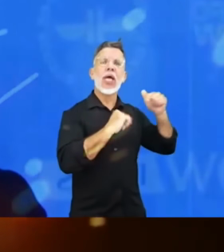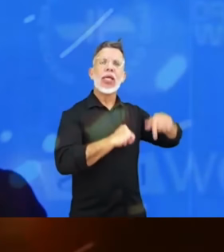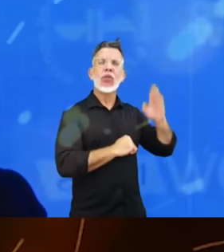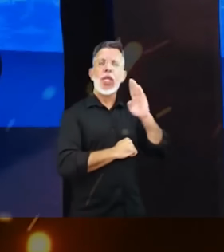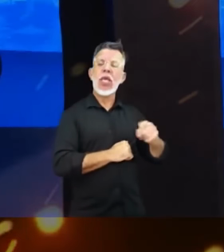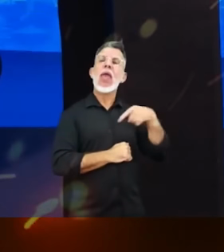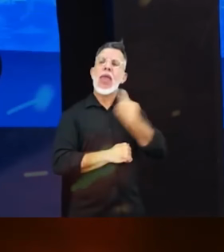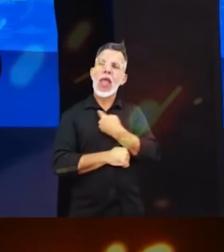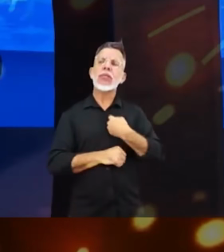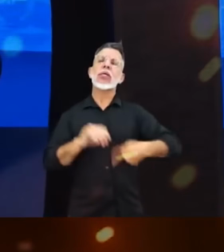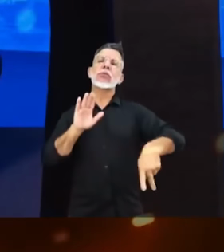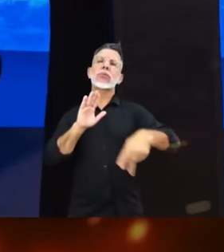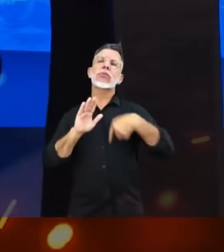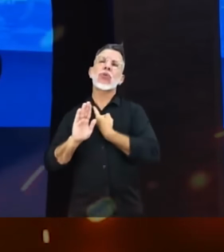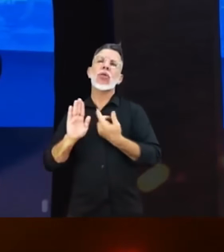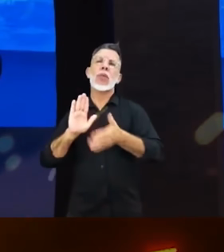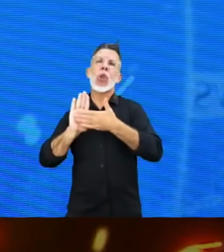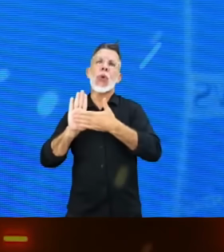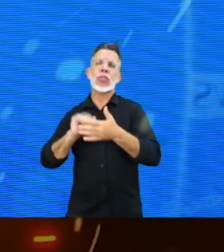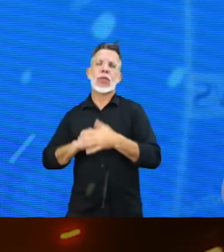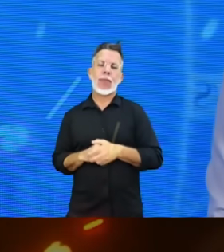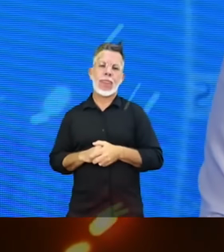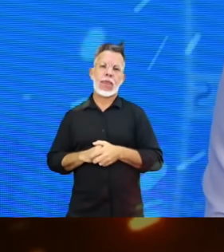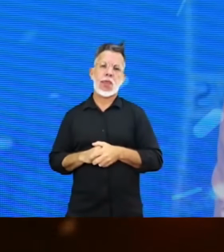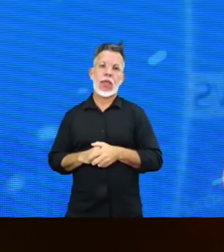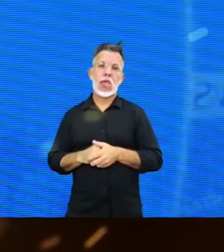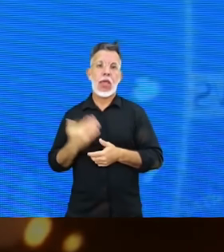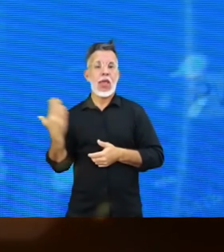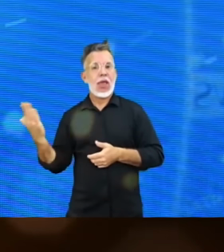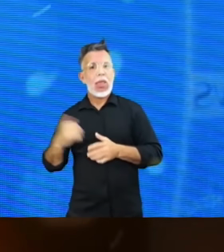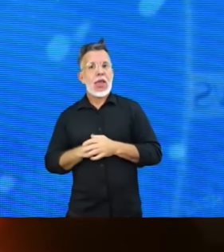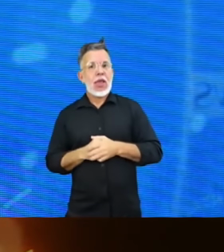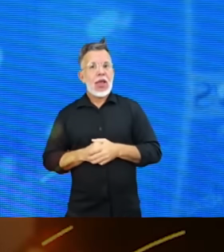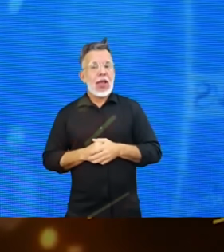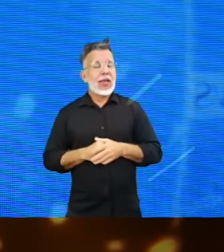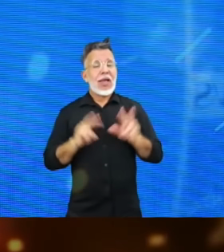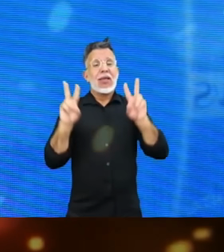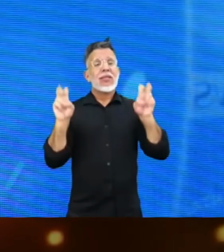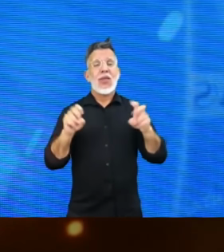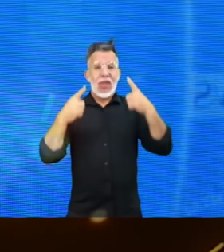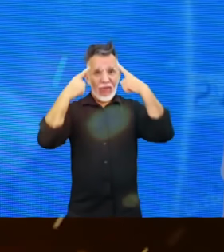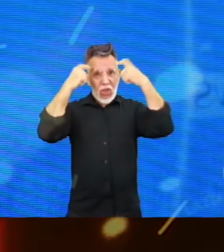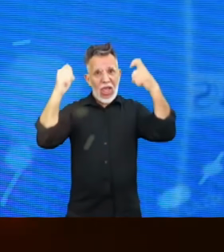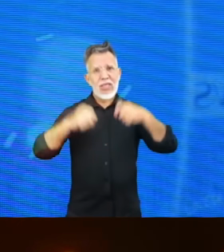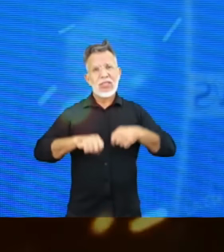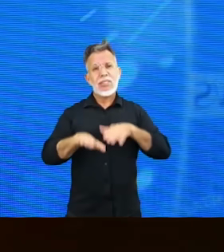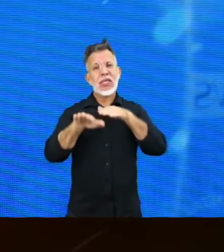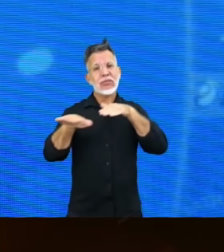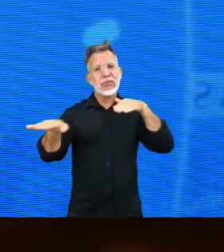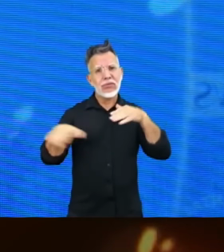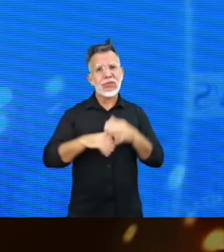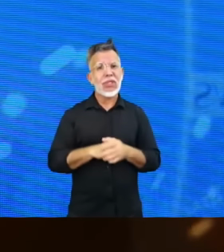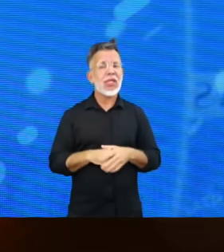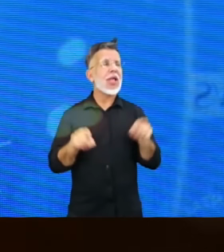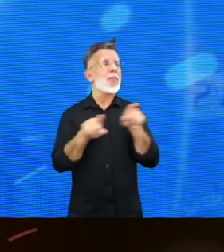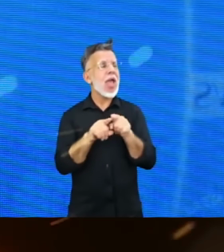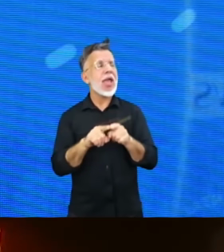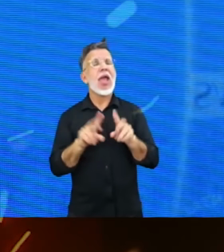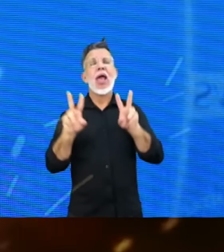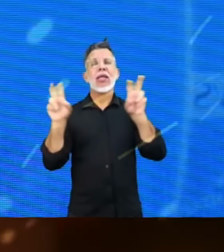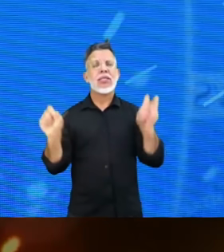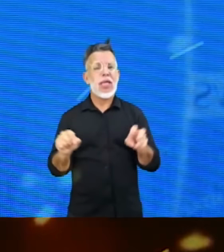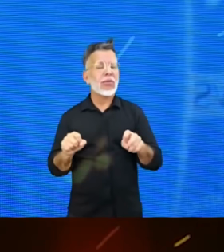proposta candidato a questão da violência no trânsito passa com a questão da empregabilidade a questão da